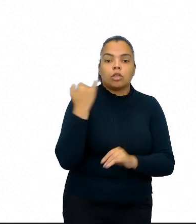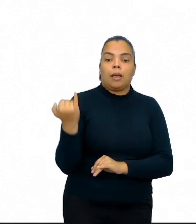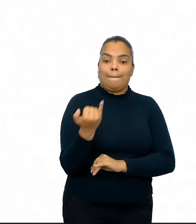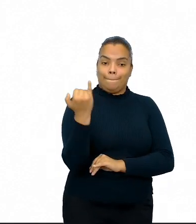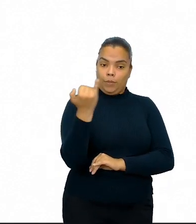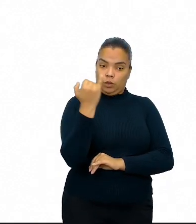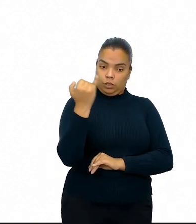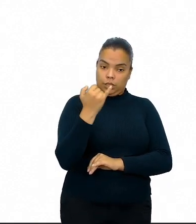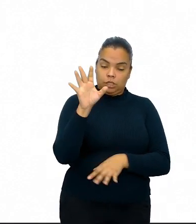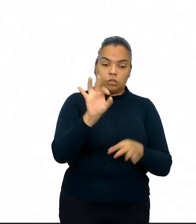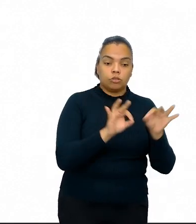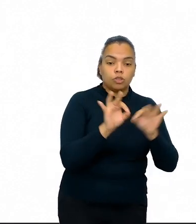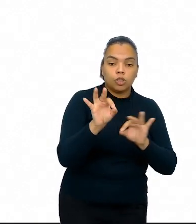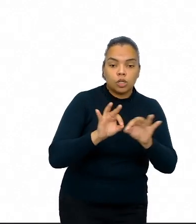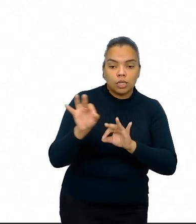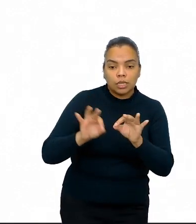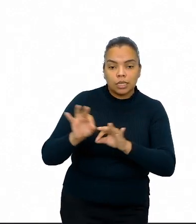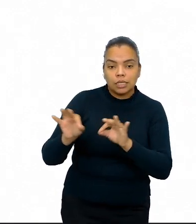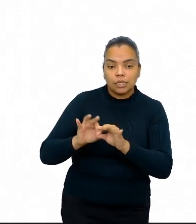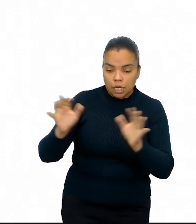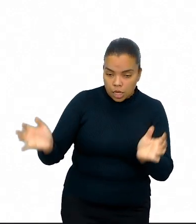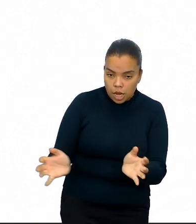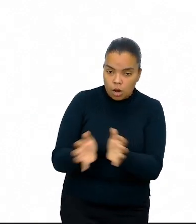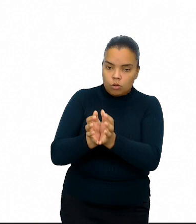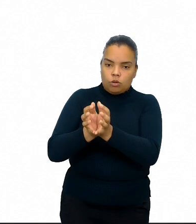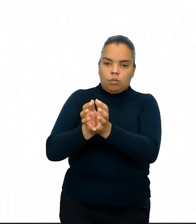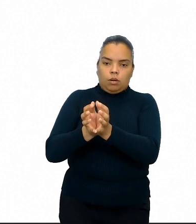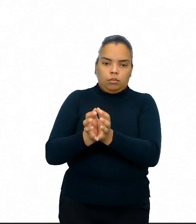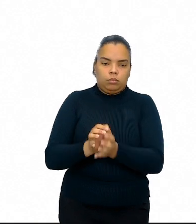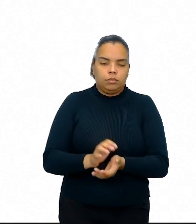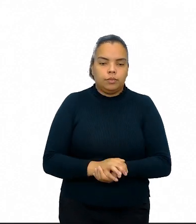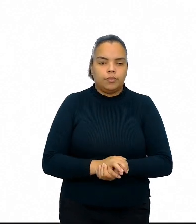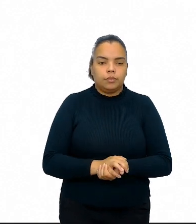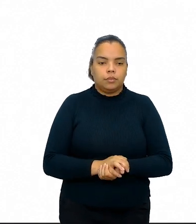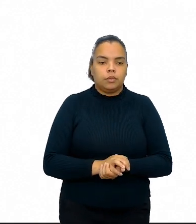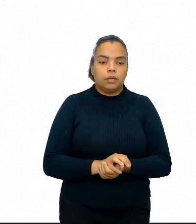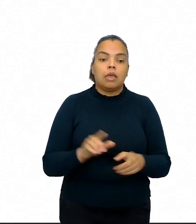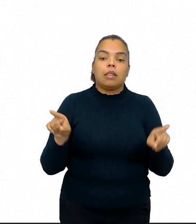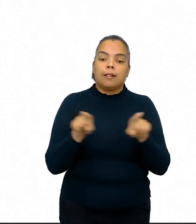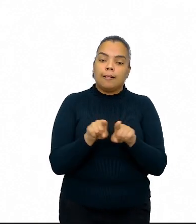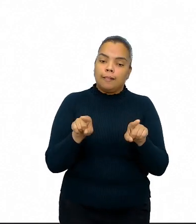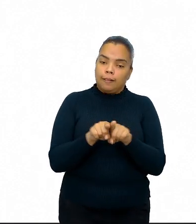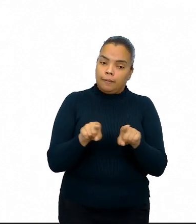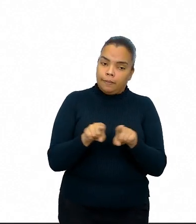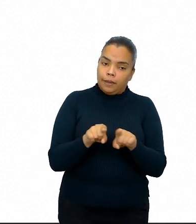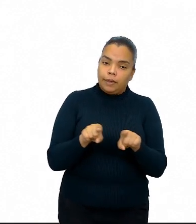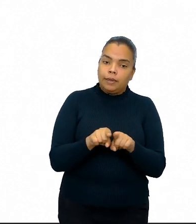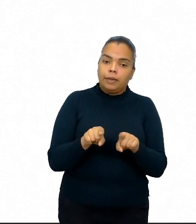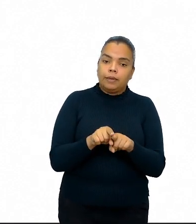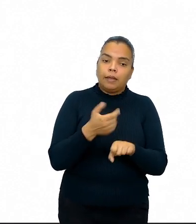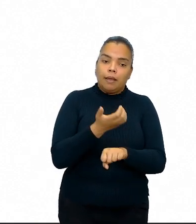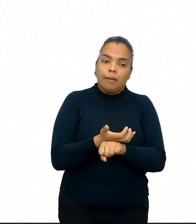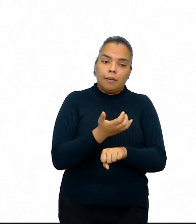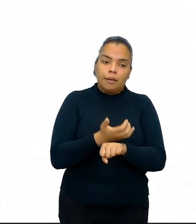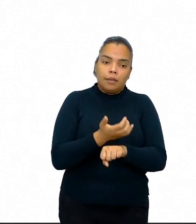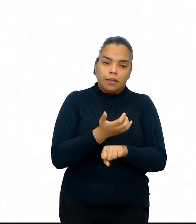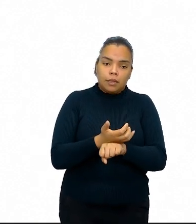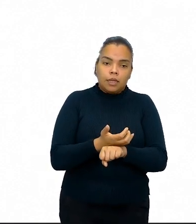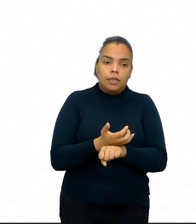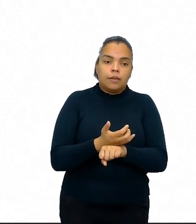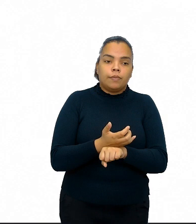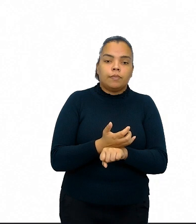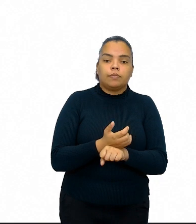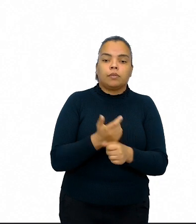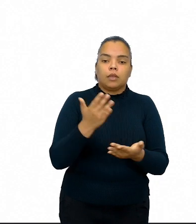uma forma de organizar e agrupar os seres vivos. E também, né, a matéria do jornal Unicamp,